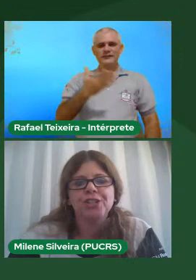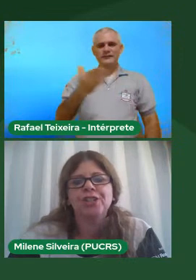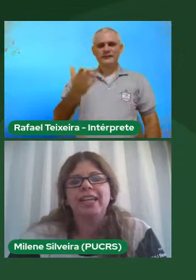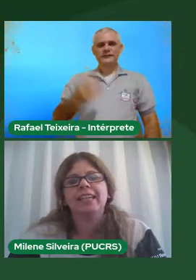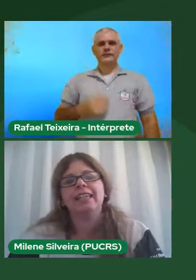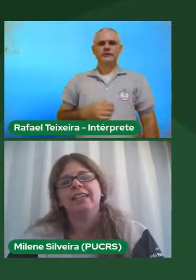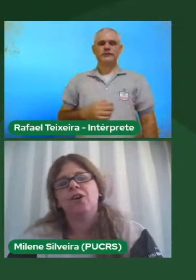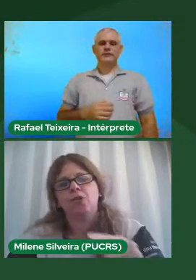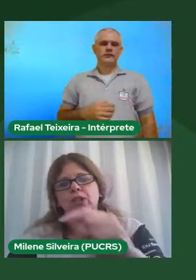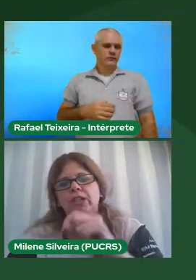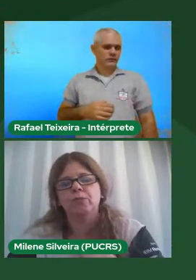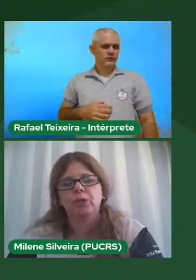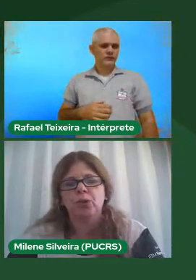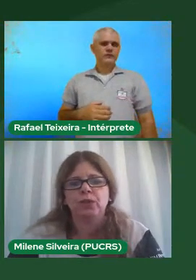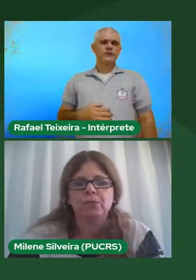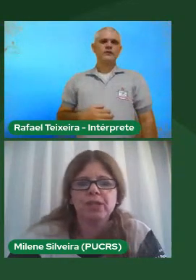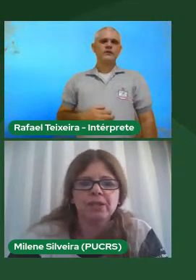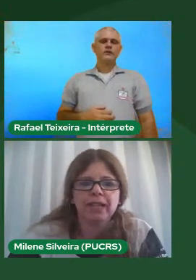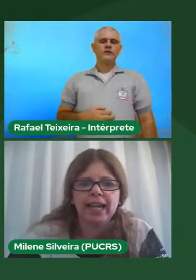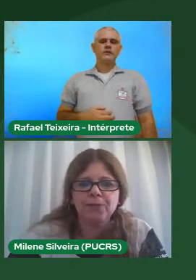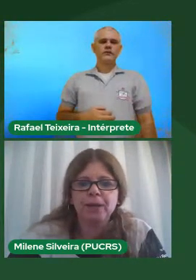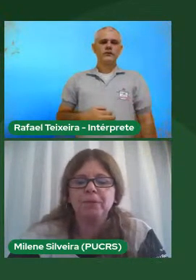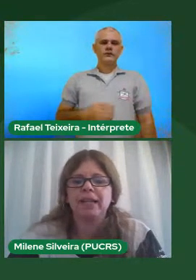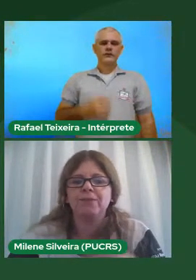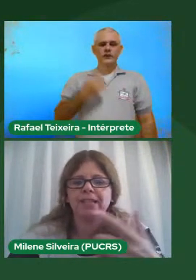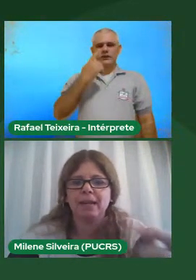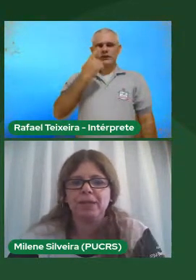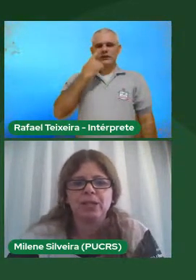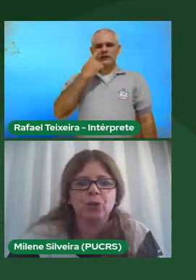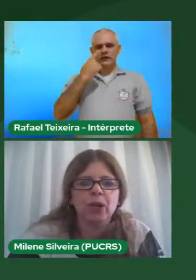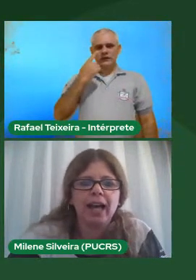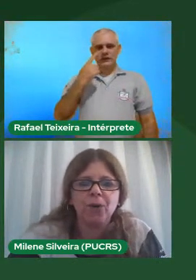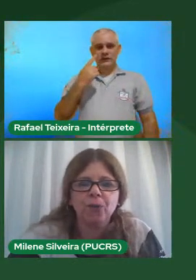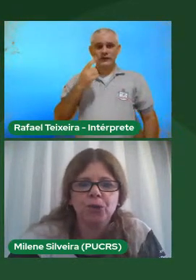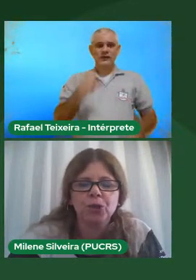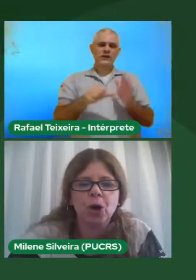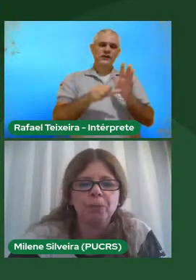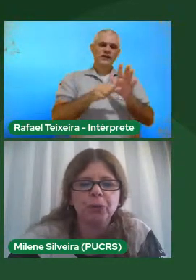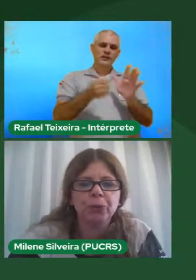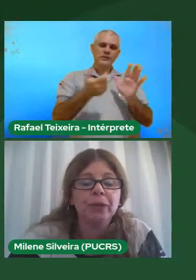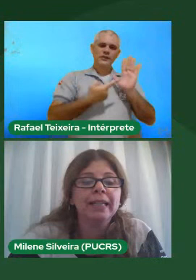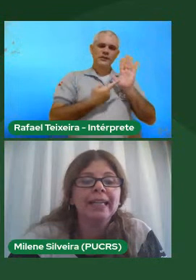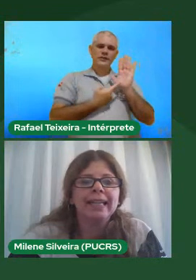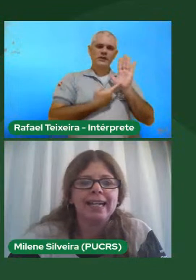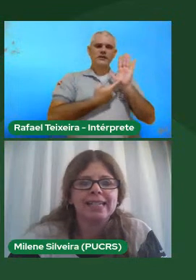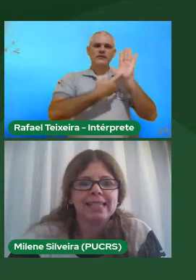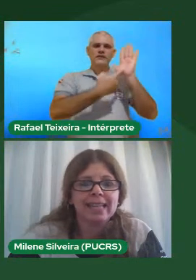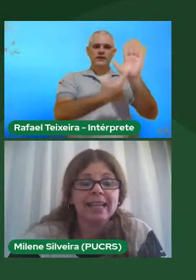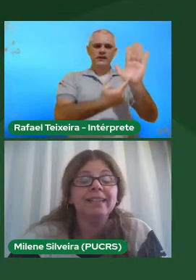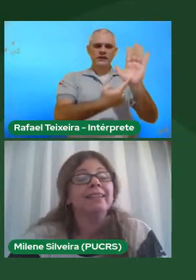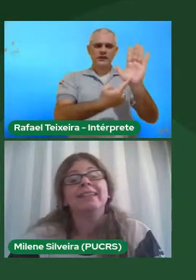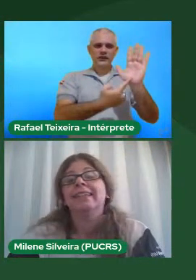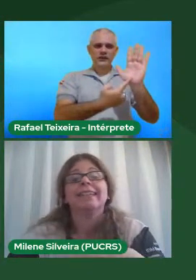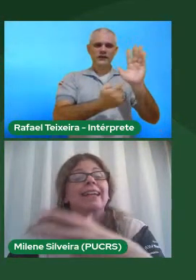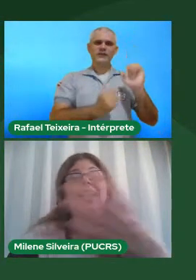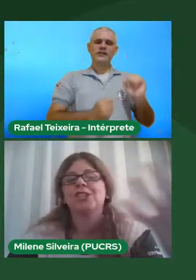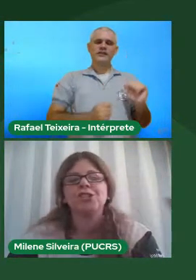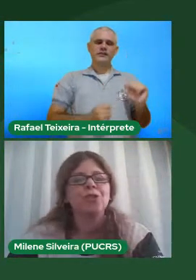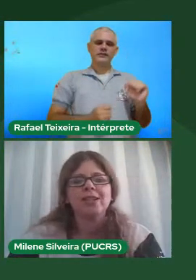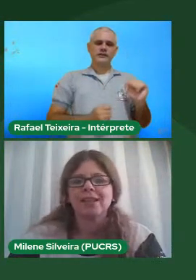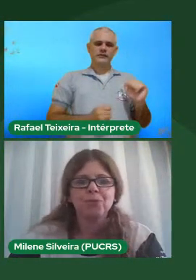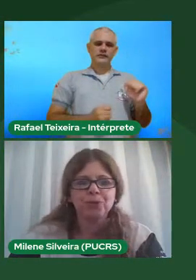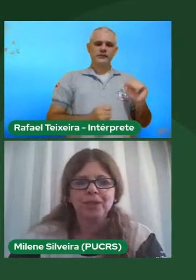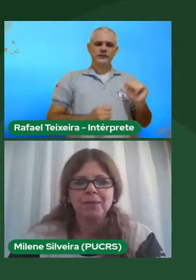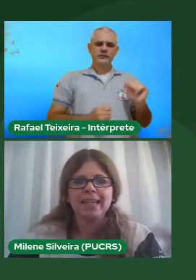A gente tem aqui, ó, o Rodrigo mandou a contribuição dele, foi a primeira vez que ele apresentou lá um workshop no IHC. A